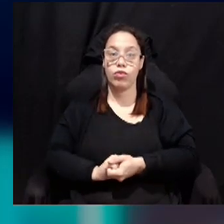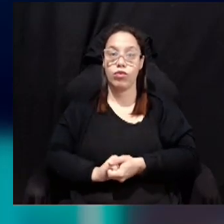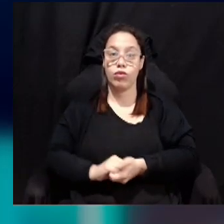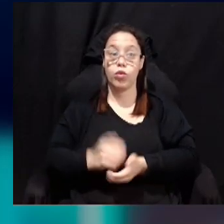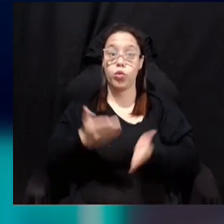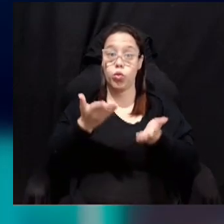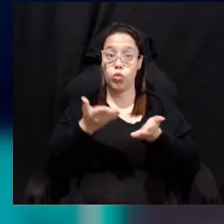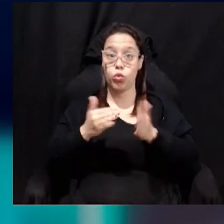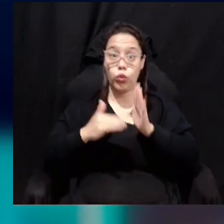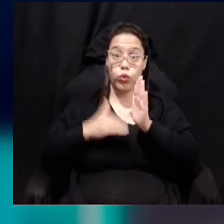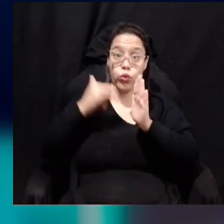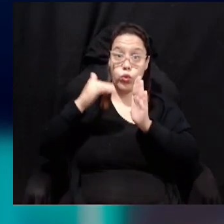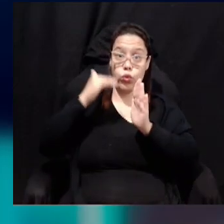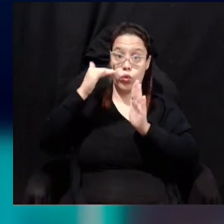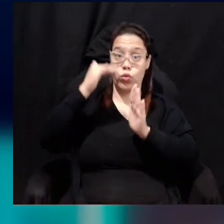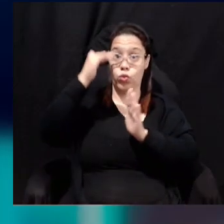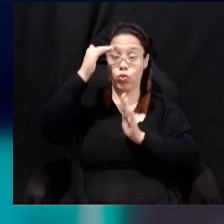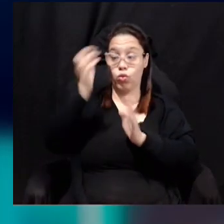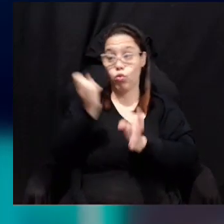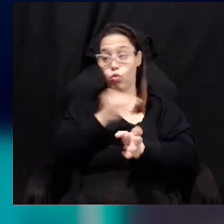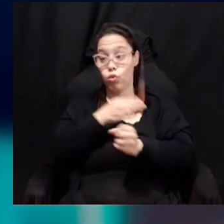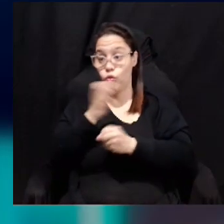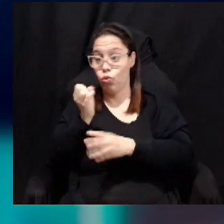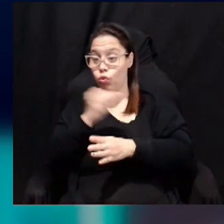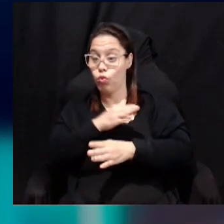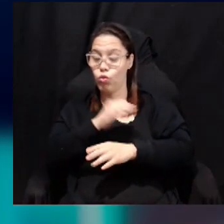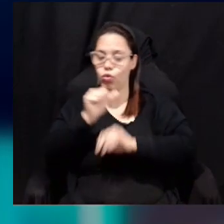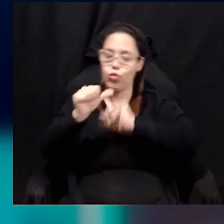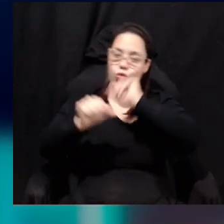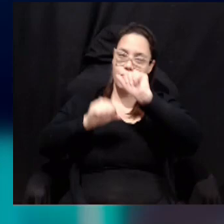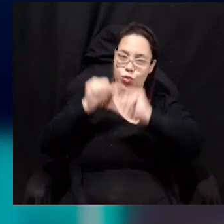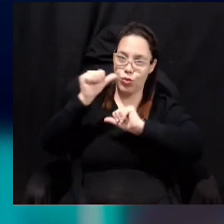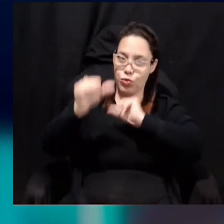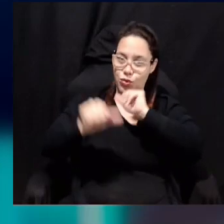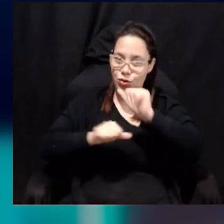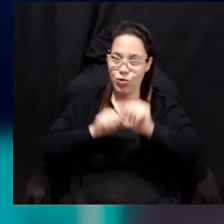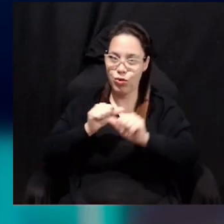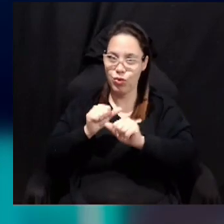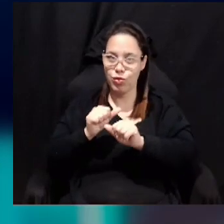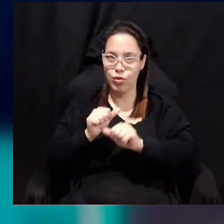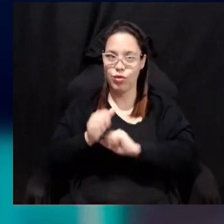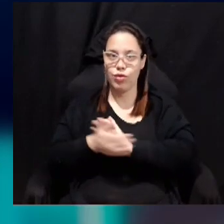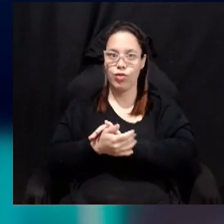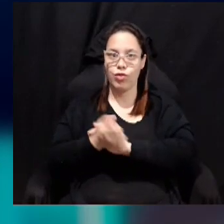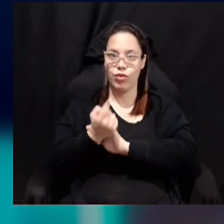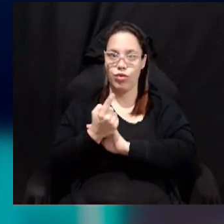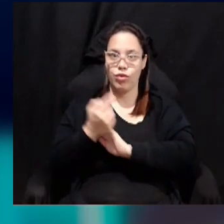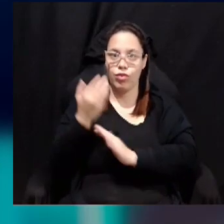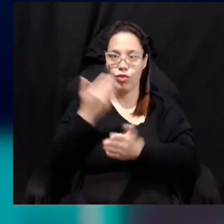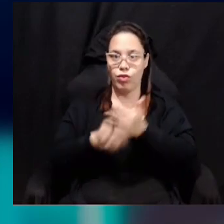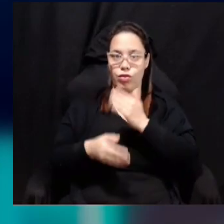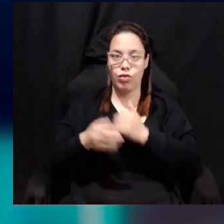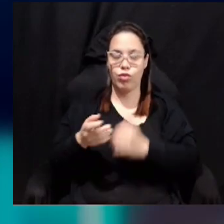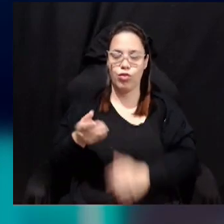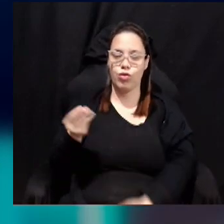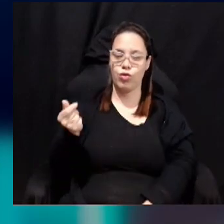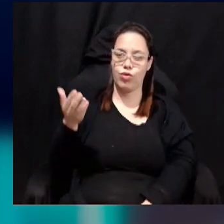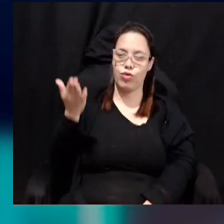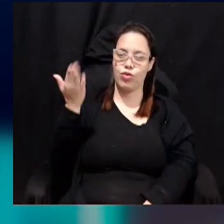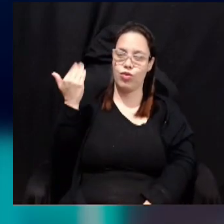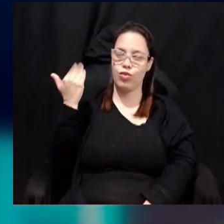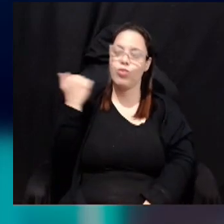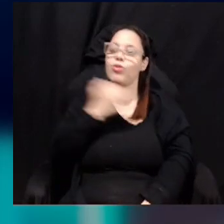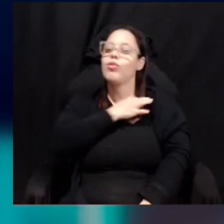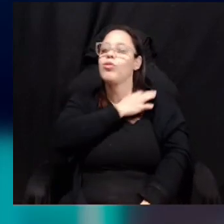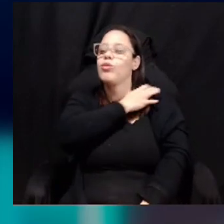crescer, inovar, se transformar, sem nunca perder suas raízes. Sua